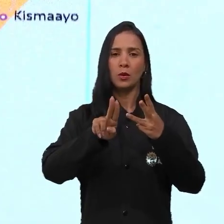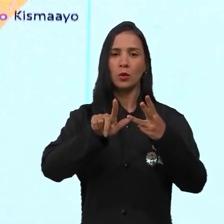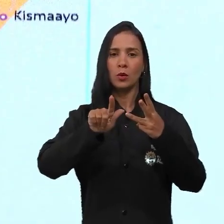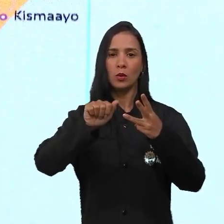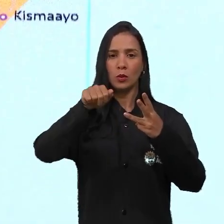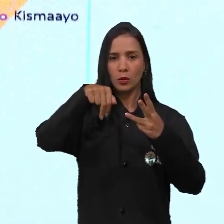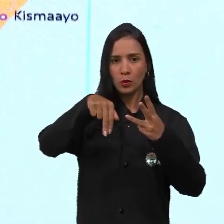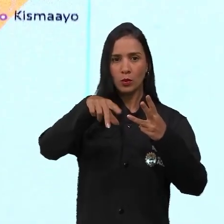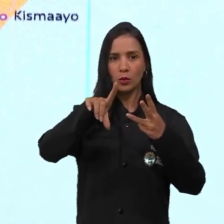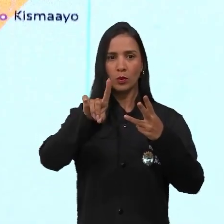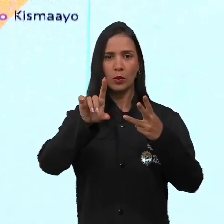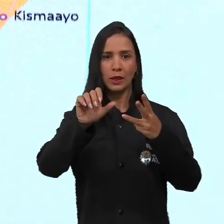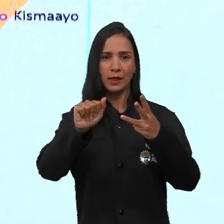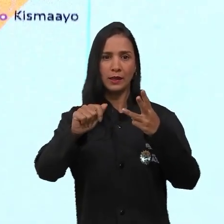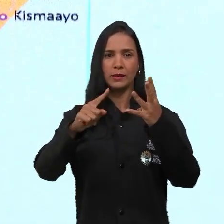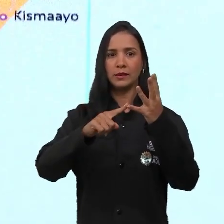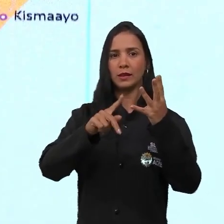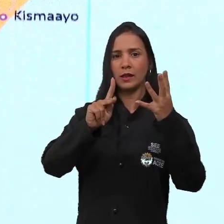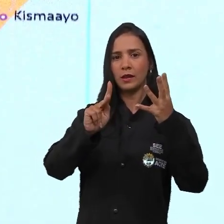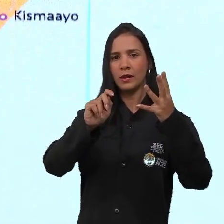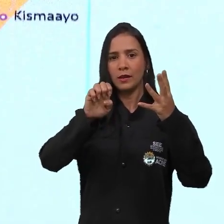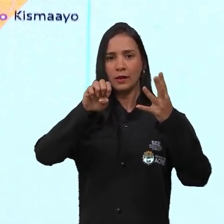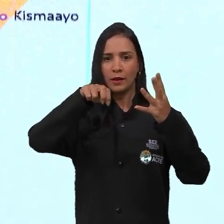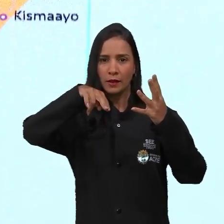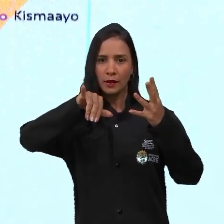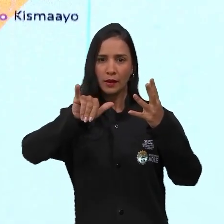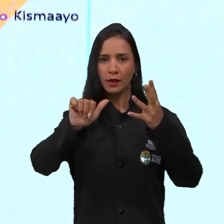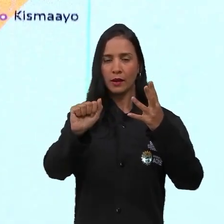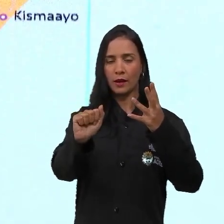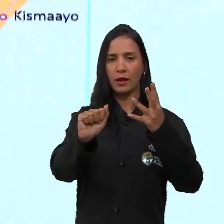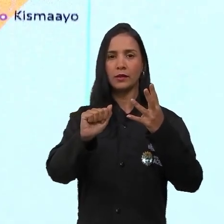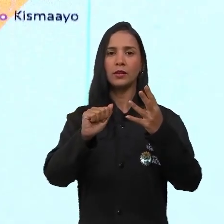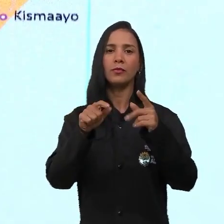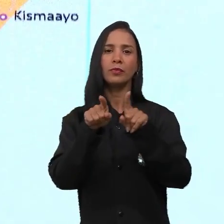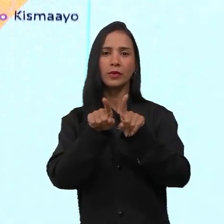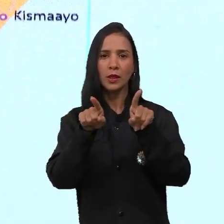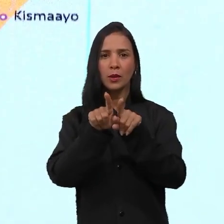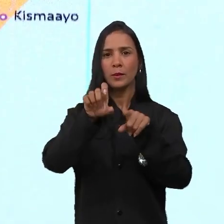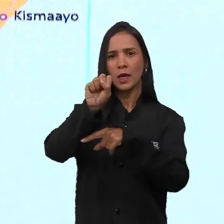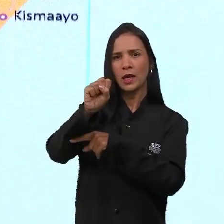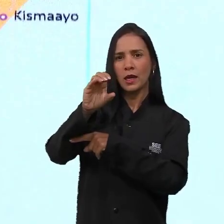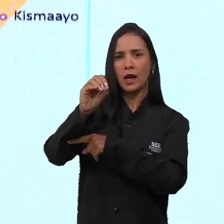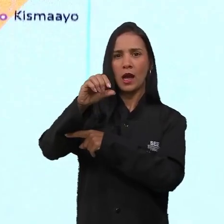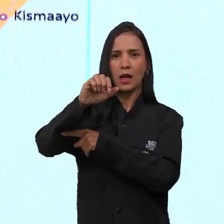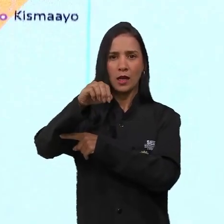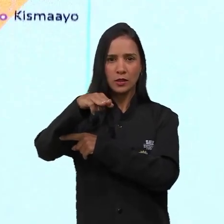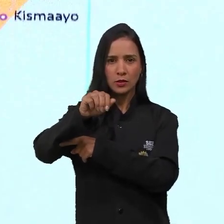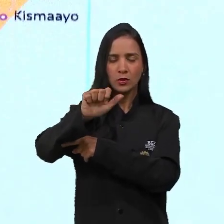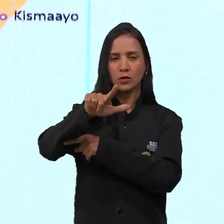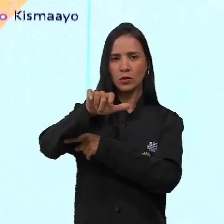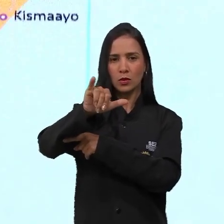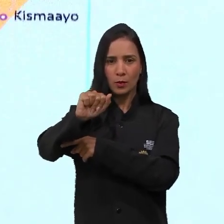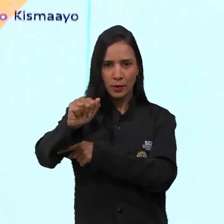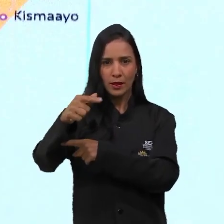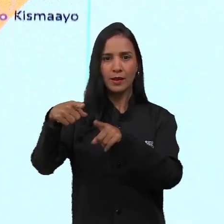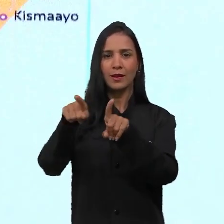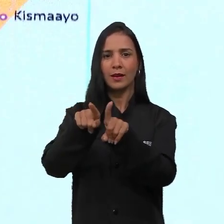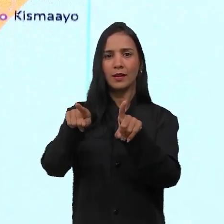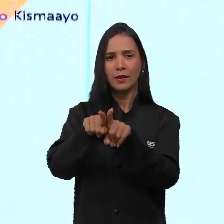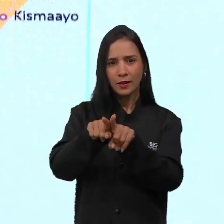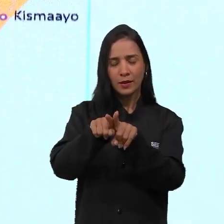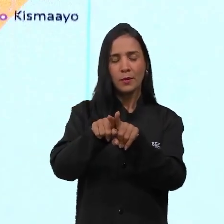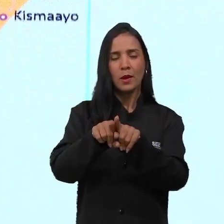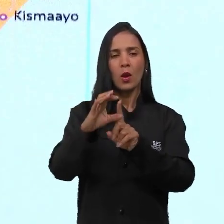Temos o Quênia, a Tanzânia aqui, ó. Nós temos também a Somália e aqui a República Federativa do